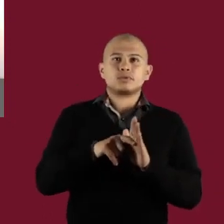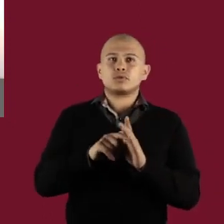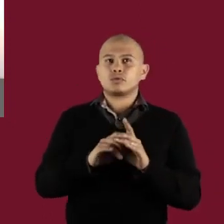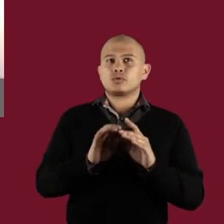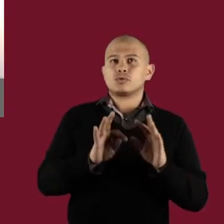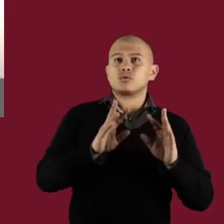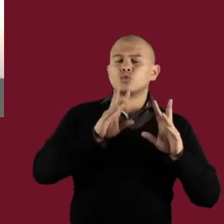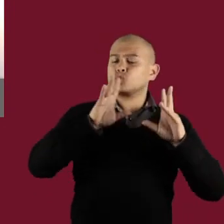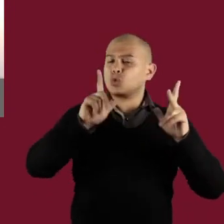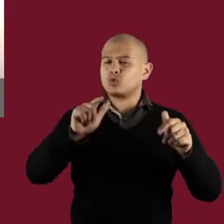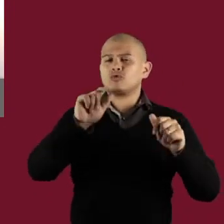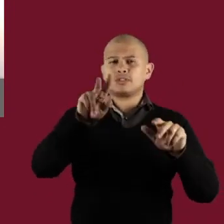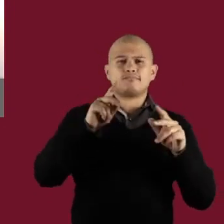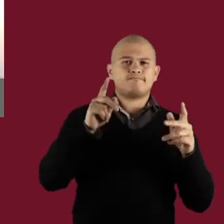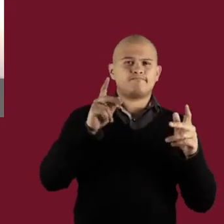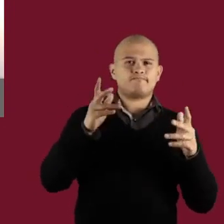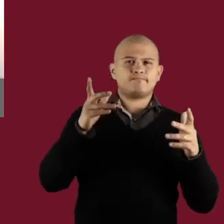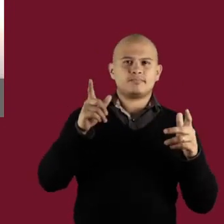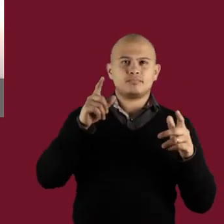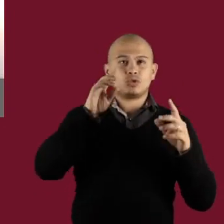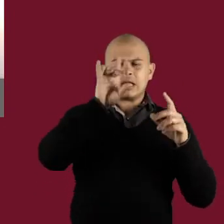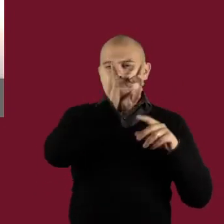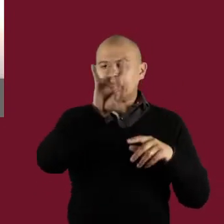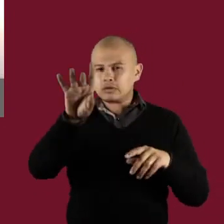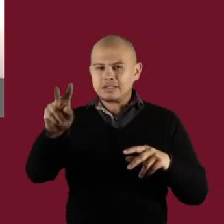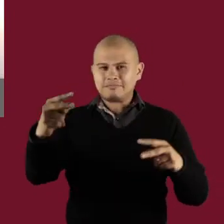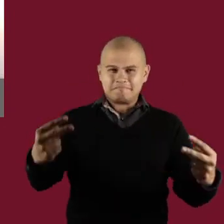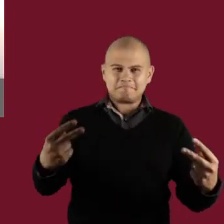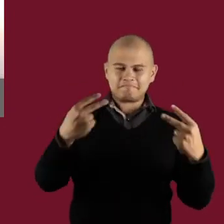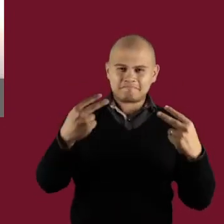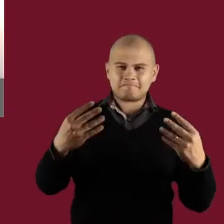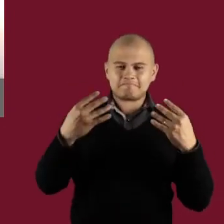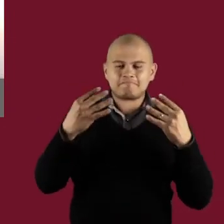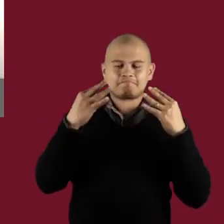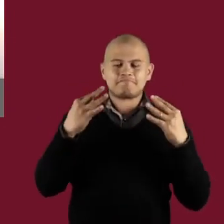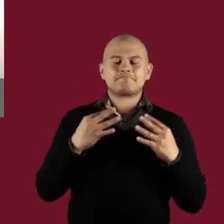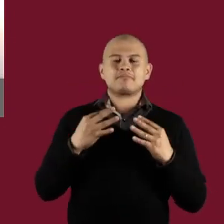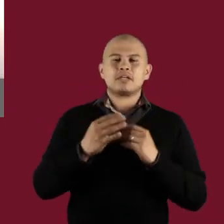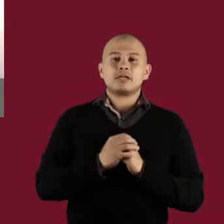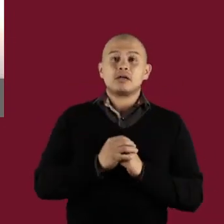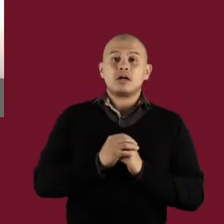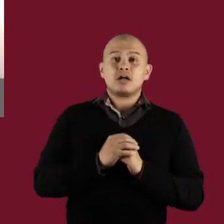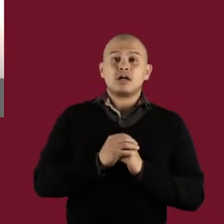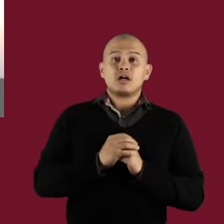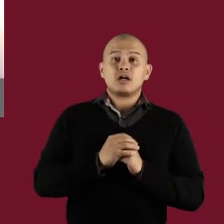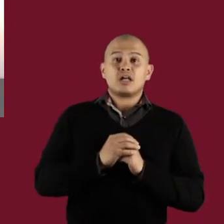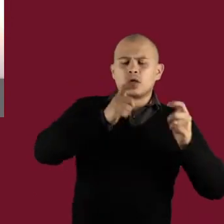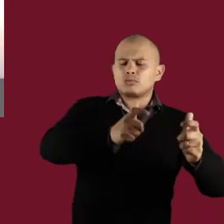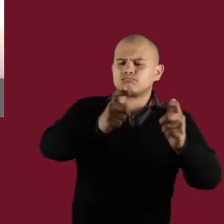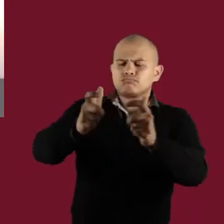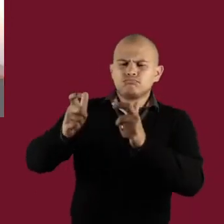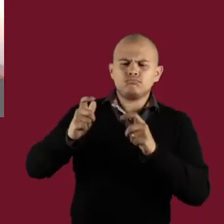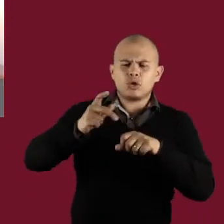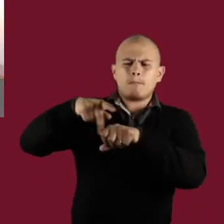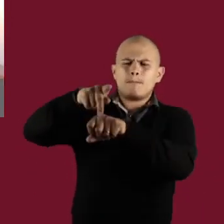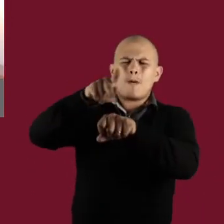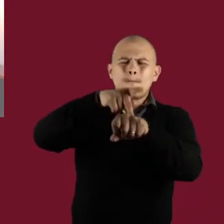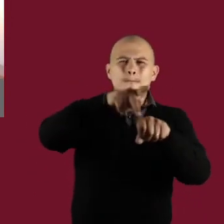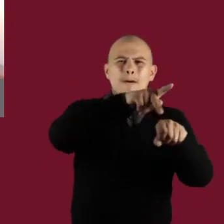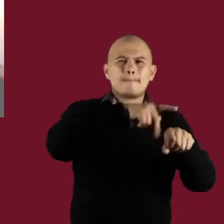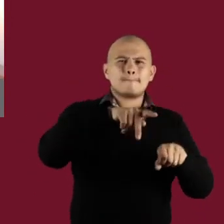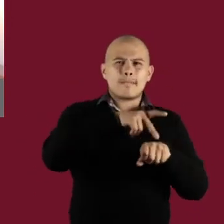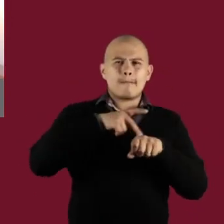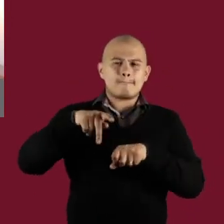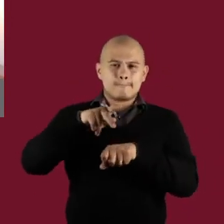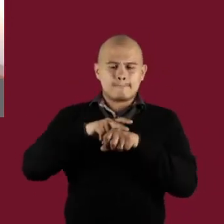está nos acompanhando de casa, as notícias internacionais veiculadas pela ONU News,